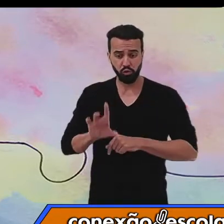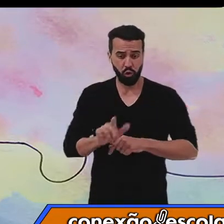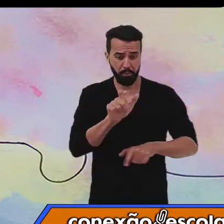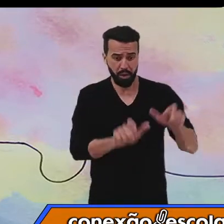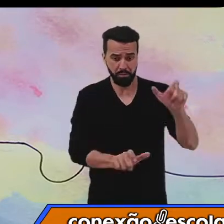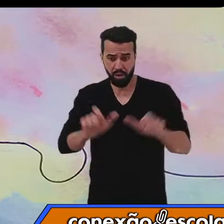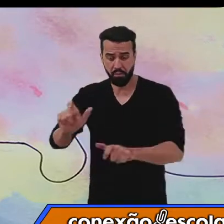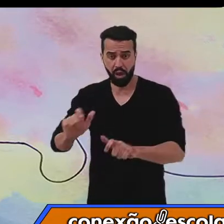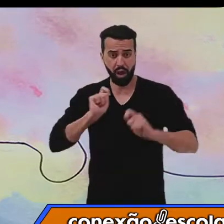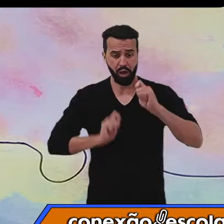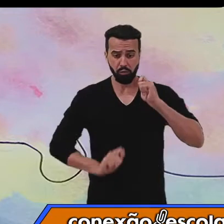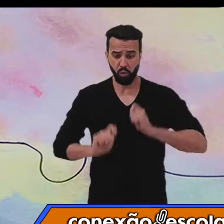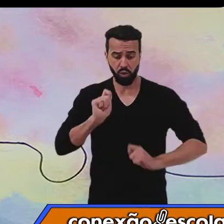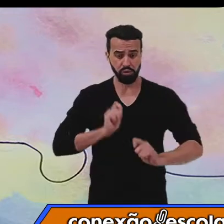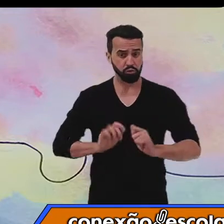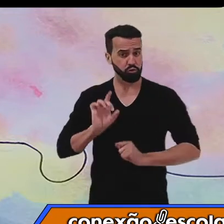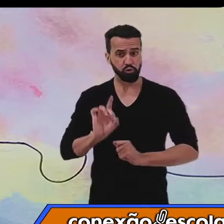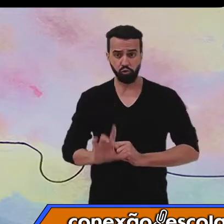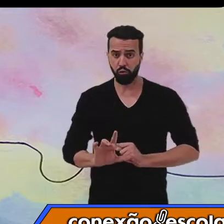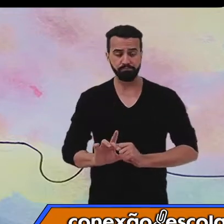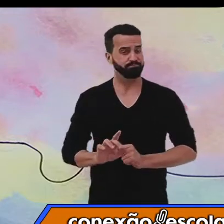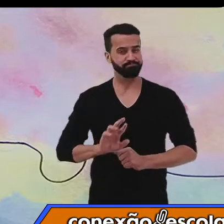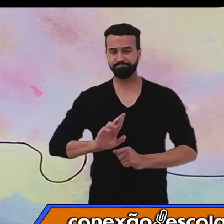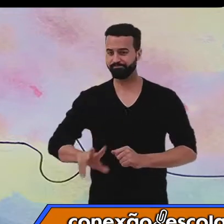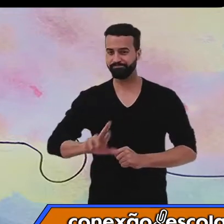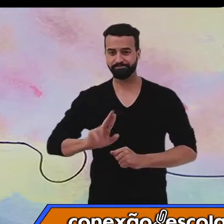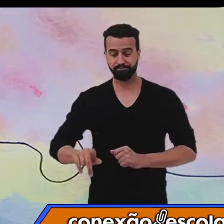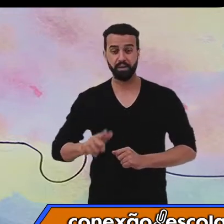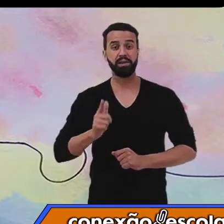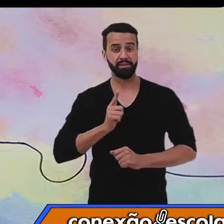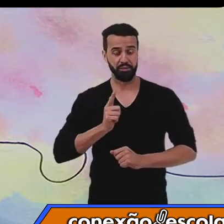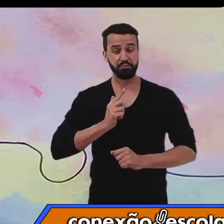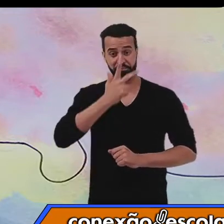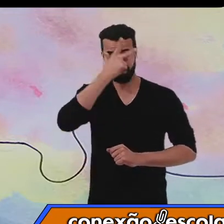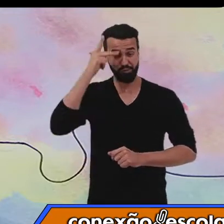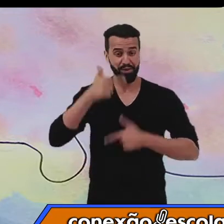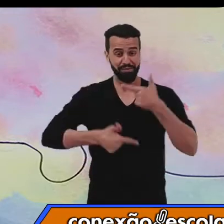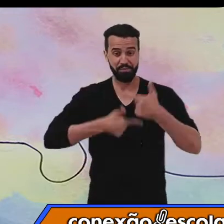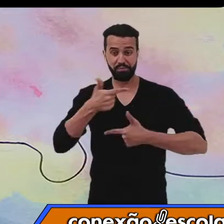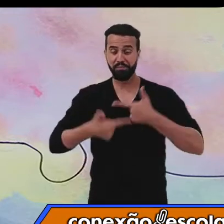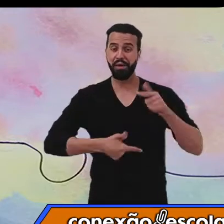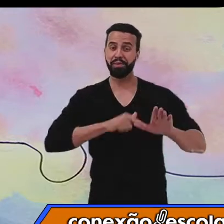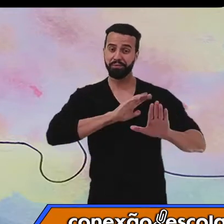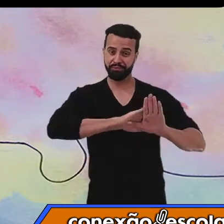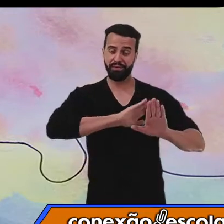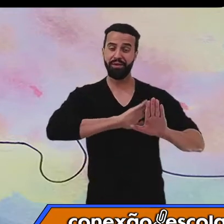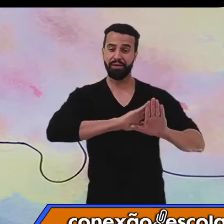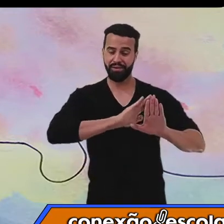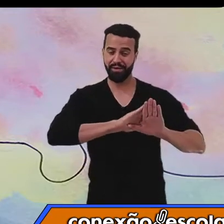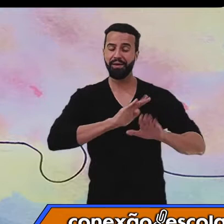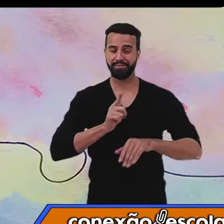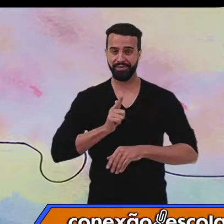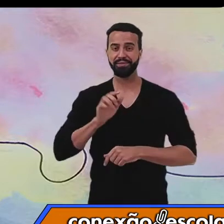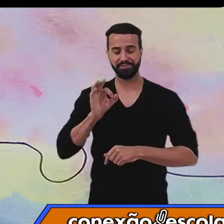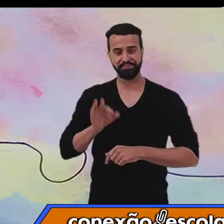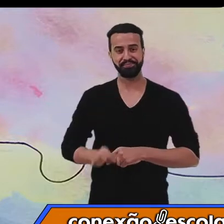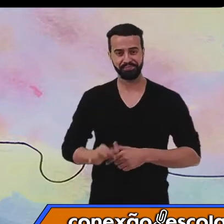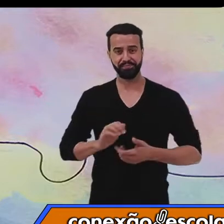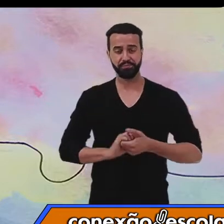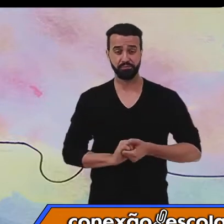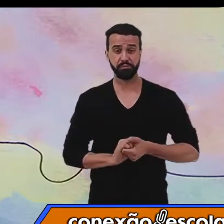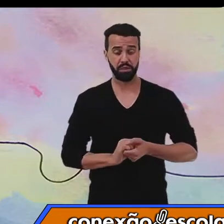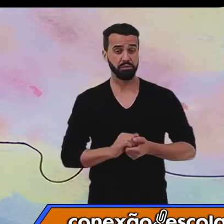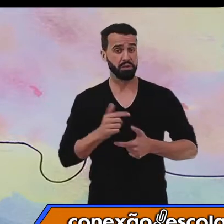pelos atores que aparecem no palco. Outras pessoas também participam de uma peça. E mesmo que